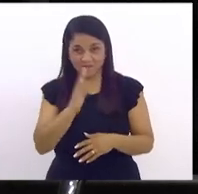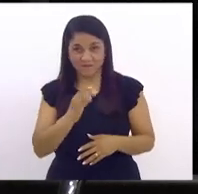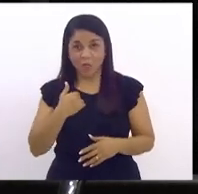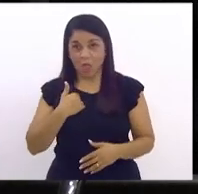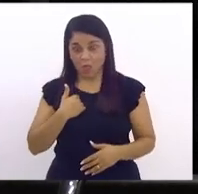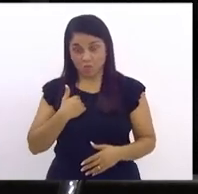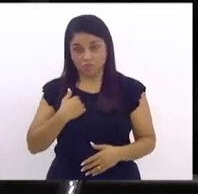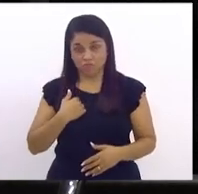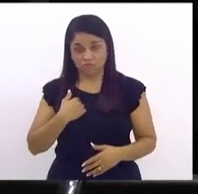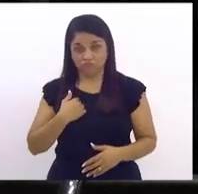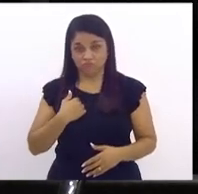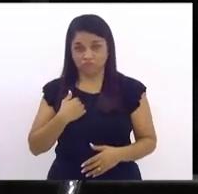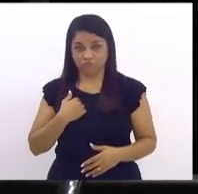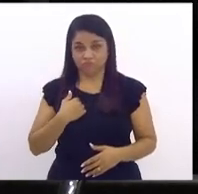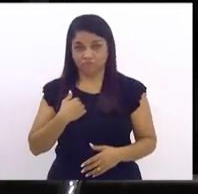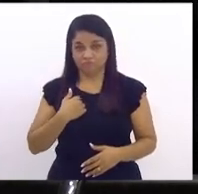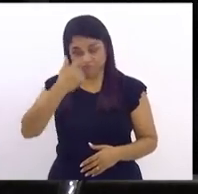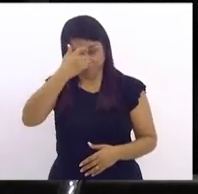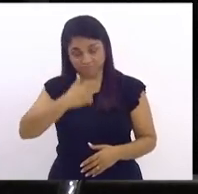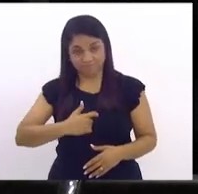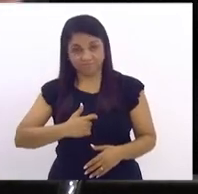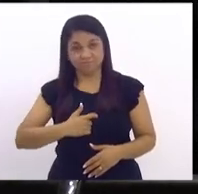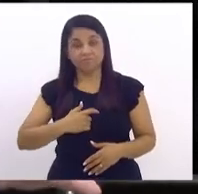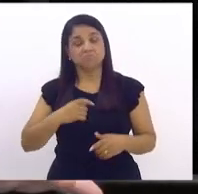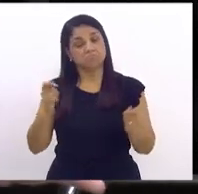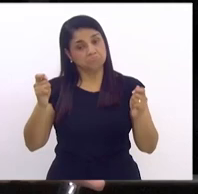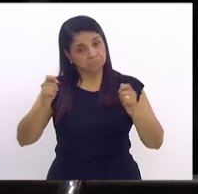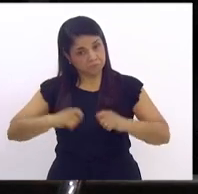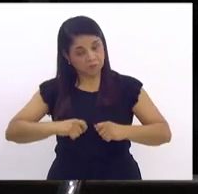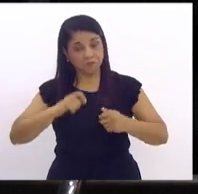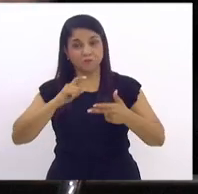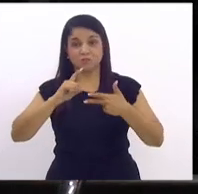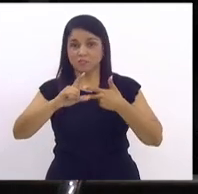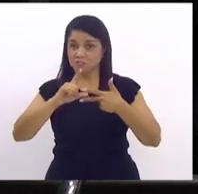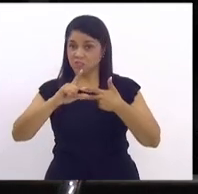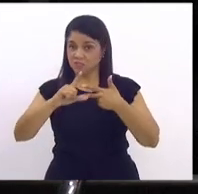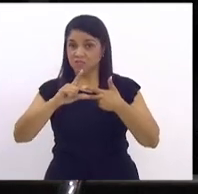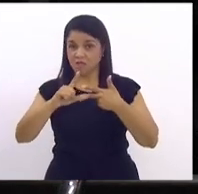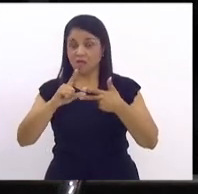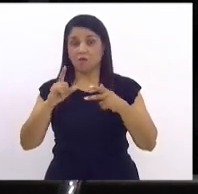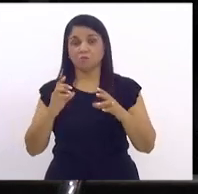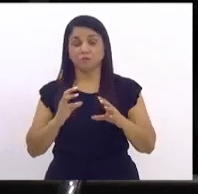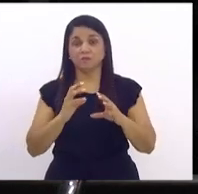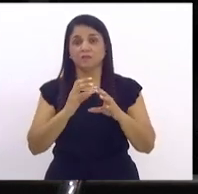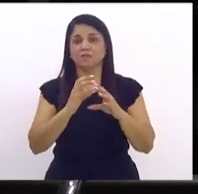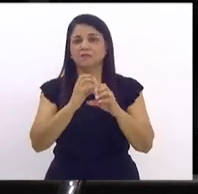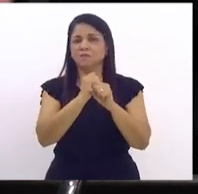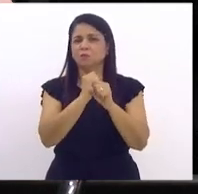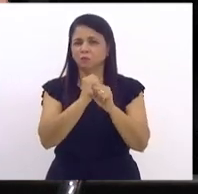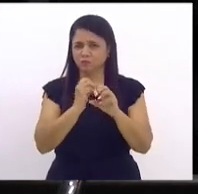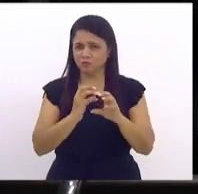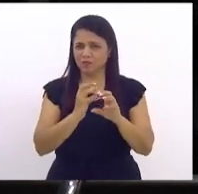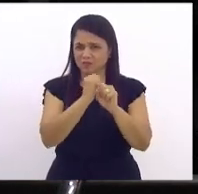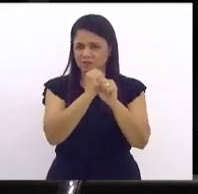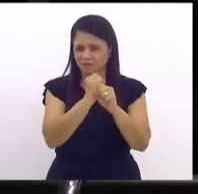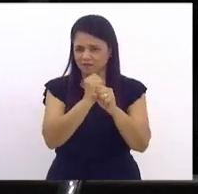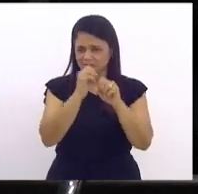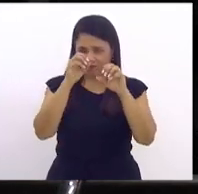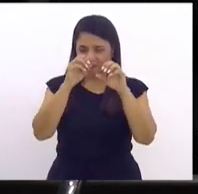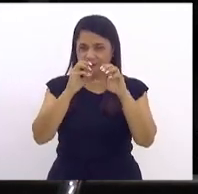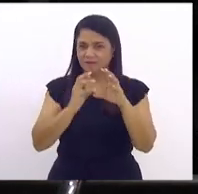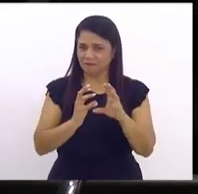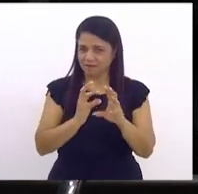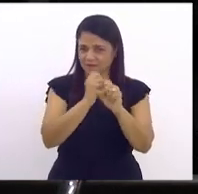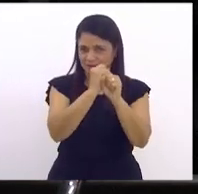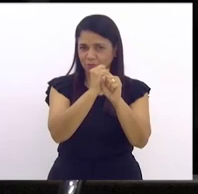Considero eu que nós podemos legislar sobre tributo, como também pode o Poder Executivo.